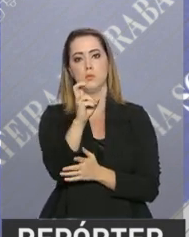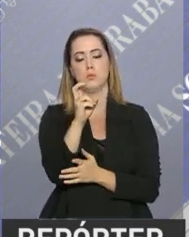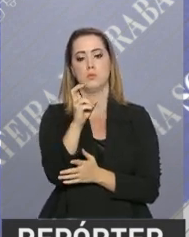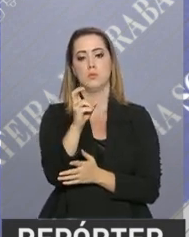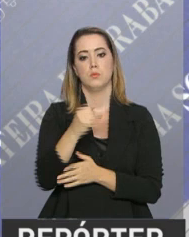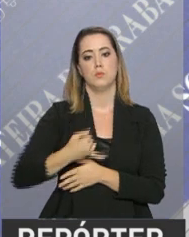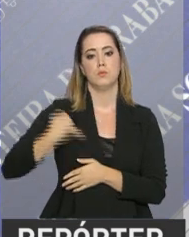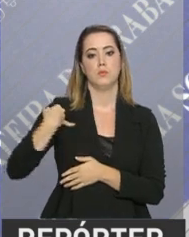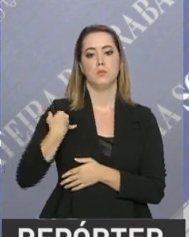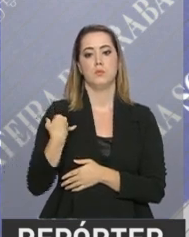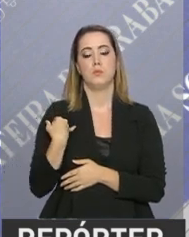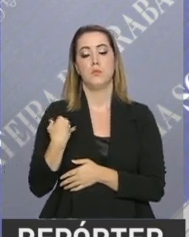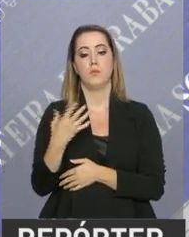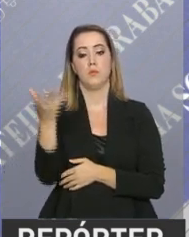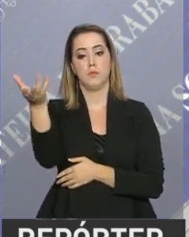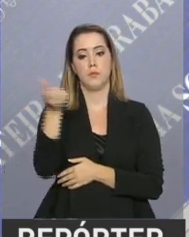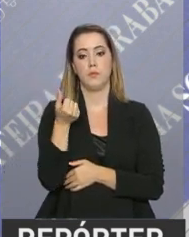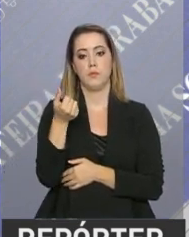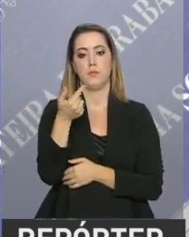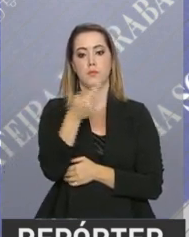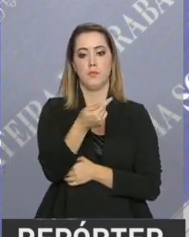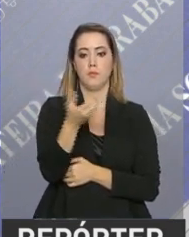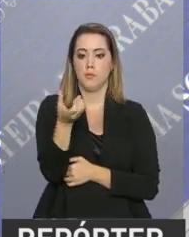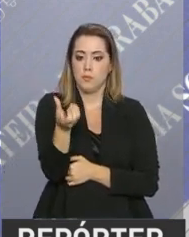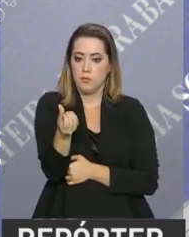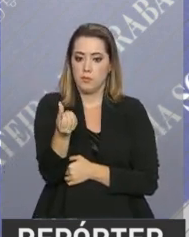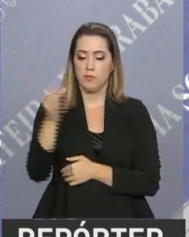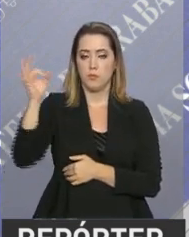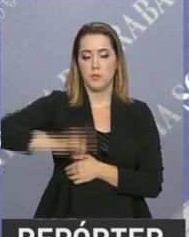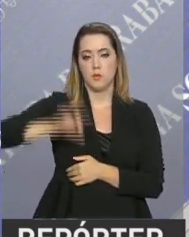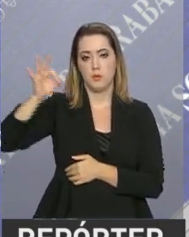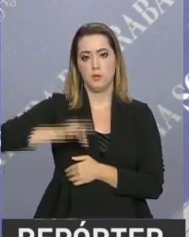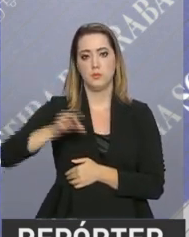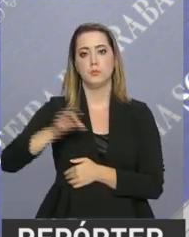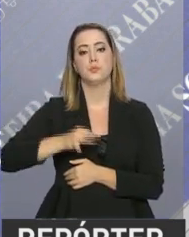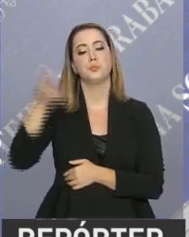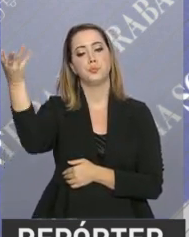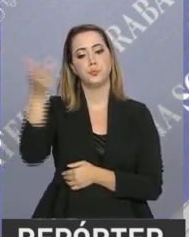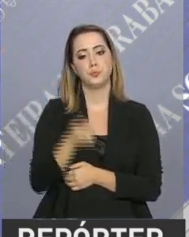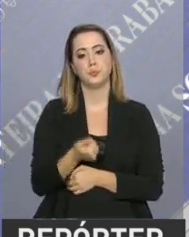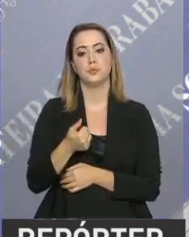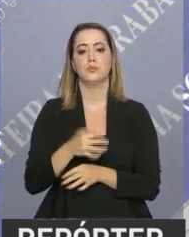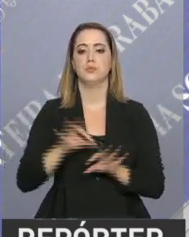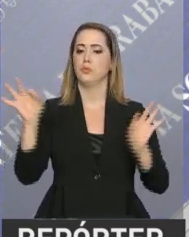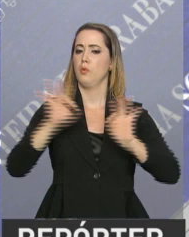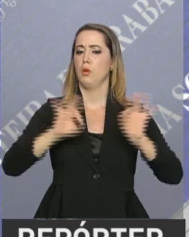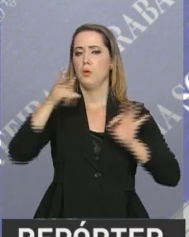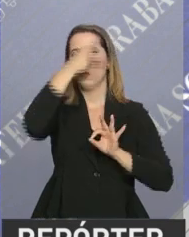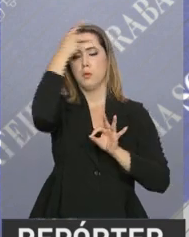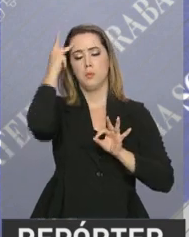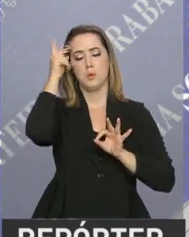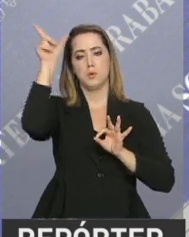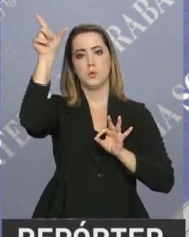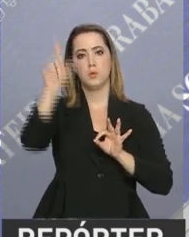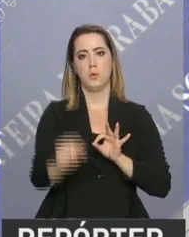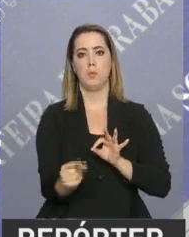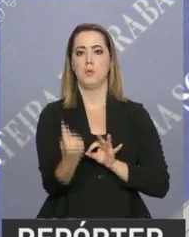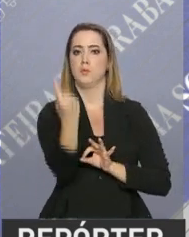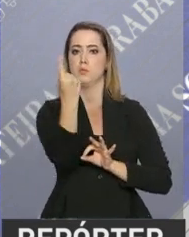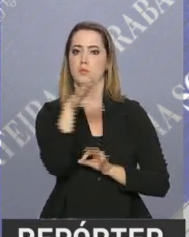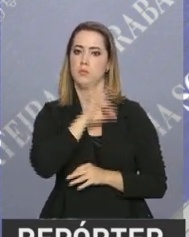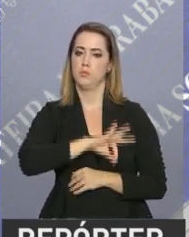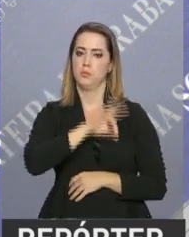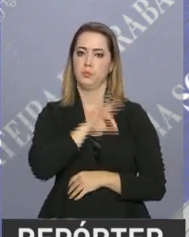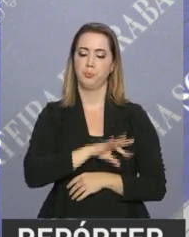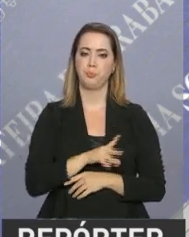receber 76% do salário de contribuição nenhum aposentado vai receber menos que um salário